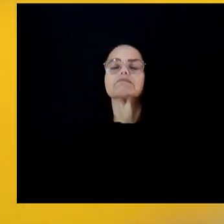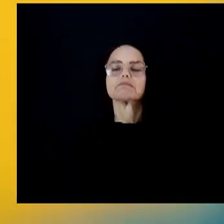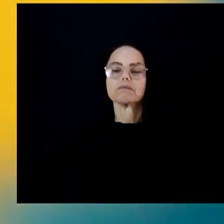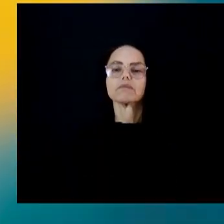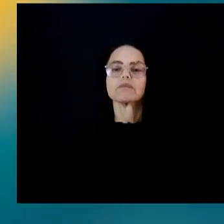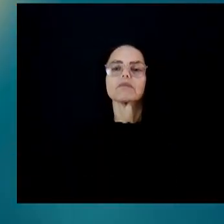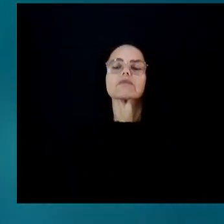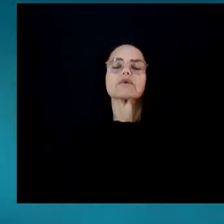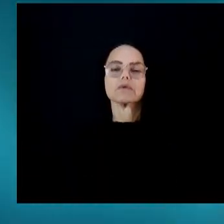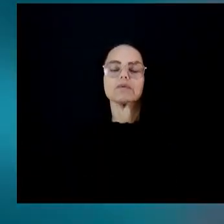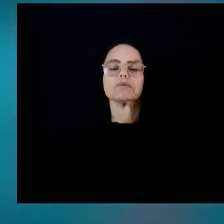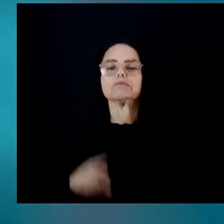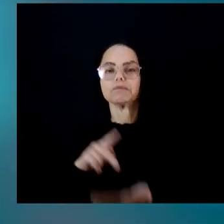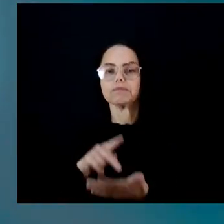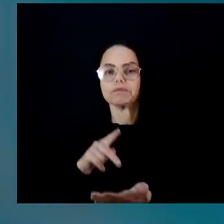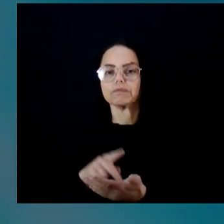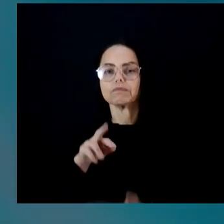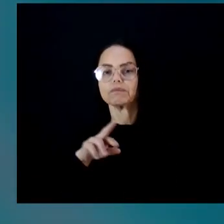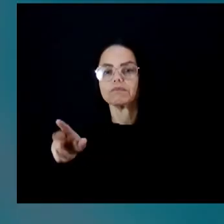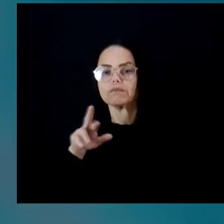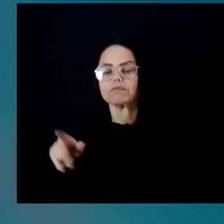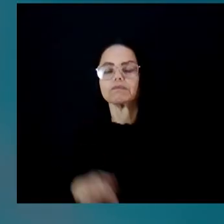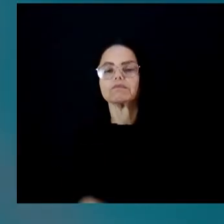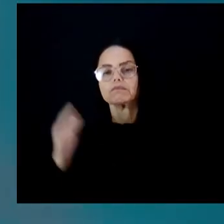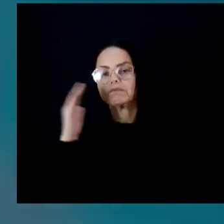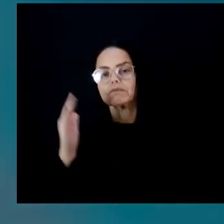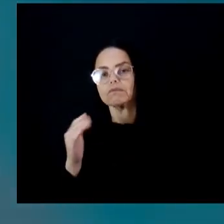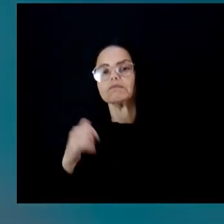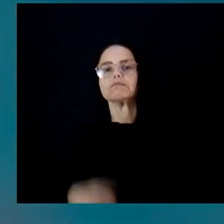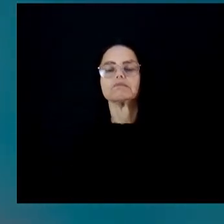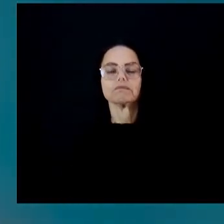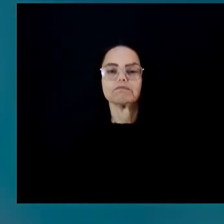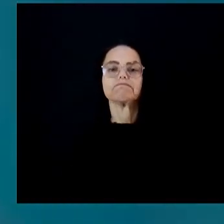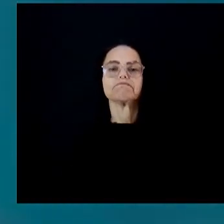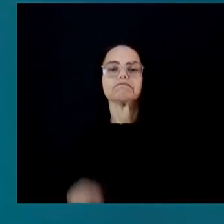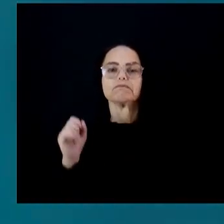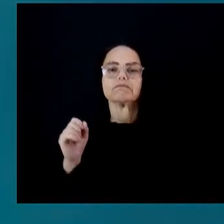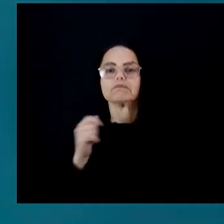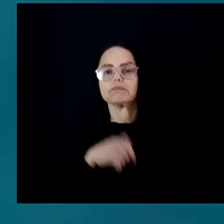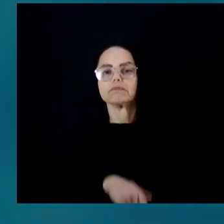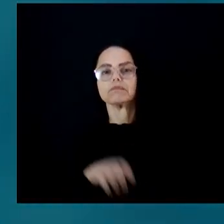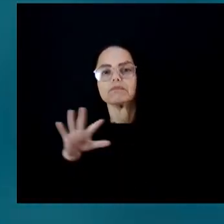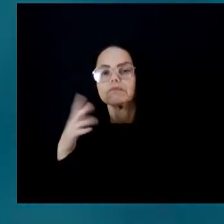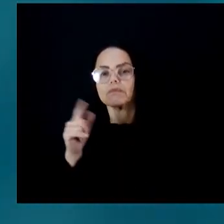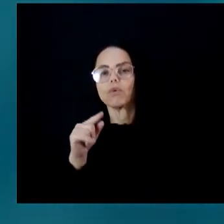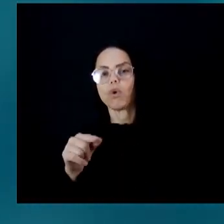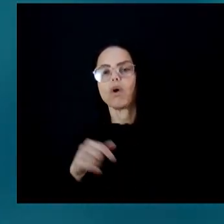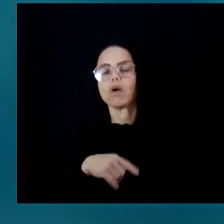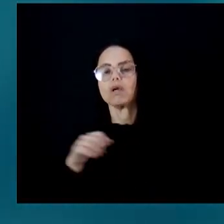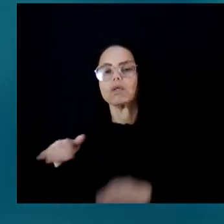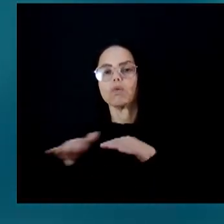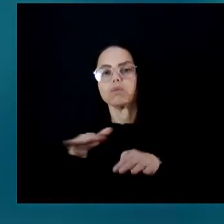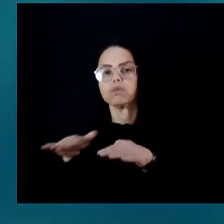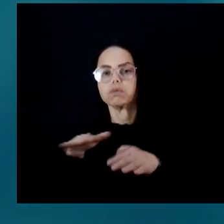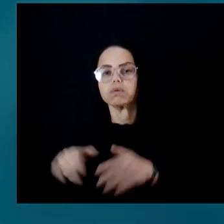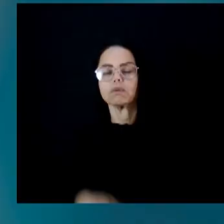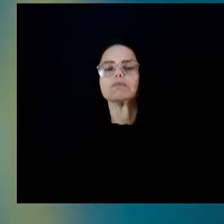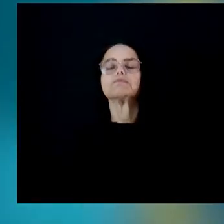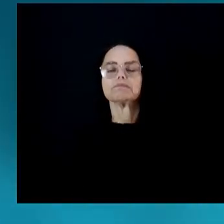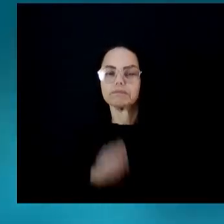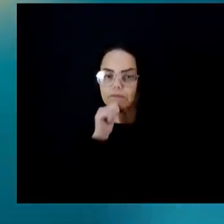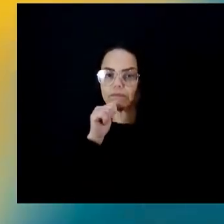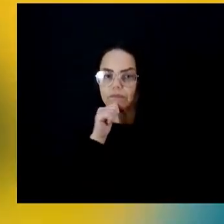Tá. O Brasil é um dos países menos sísmicos do mundo, né? Acontecem pouquíssimos terremotos aqui, mas ainda assim